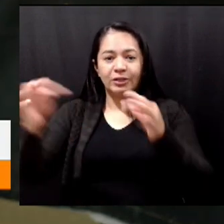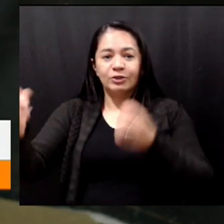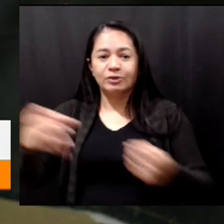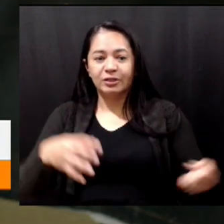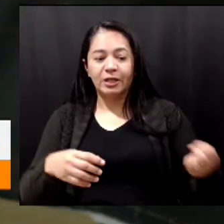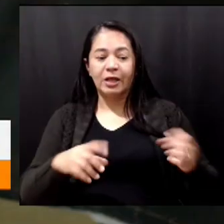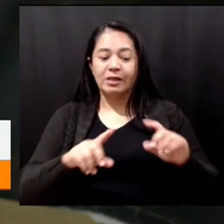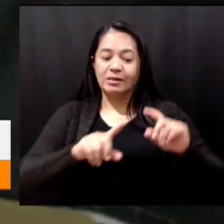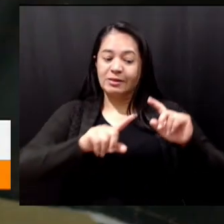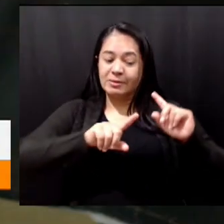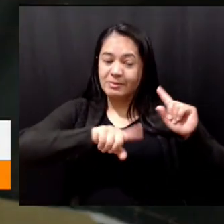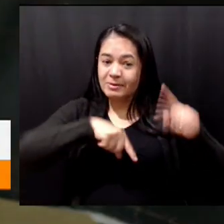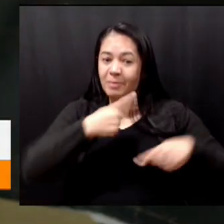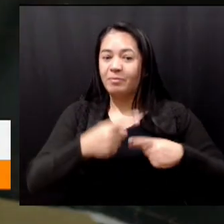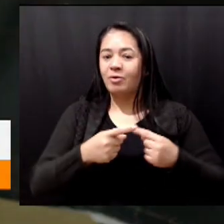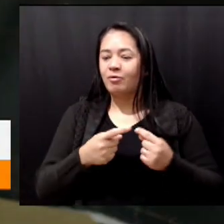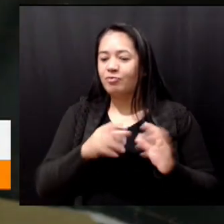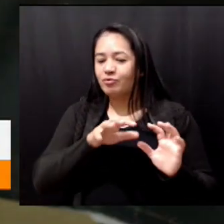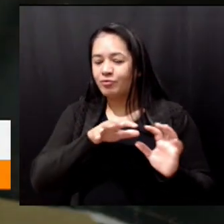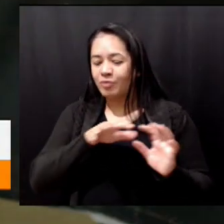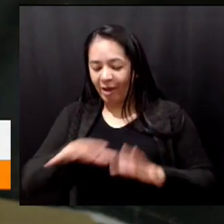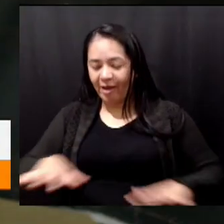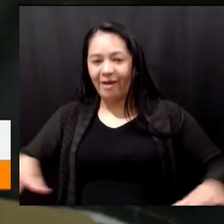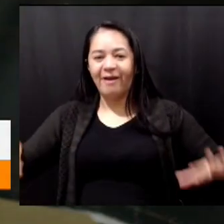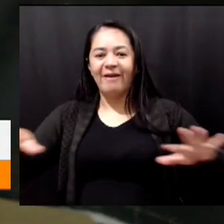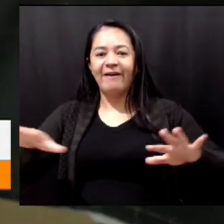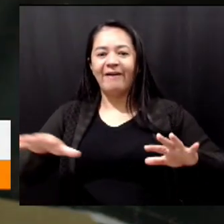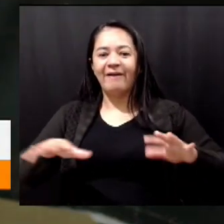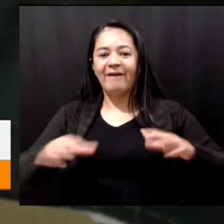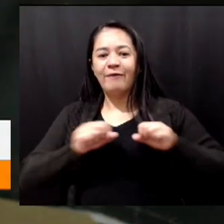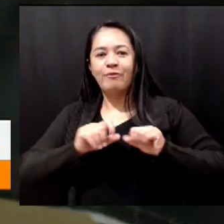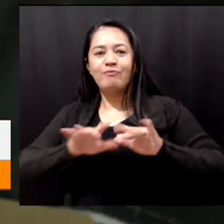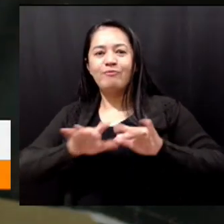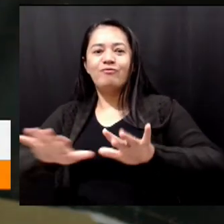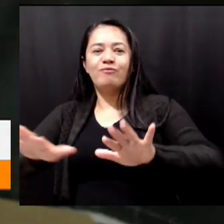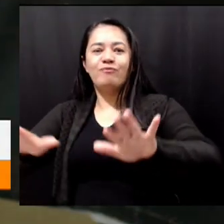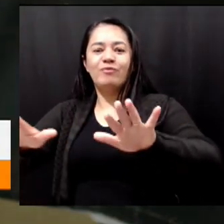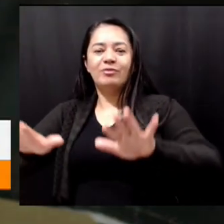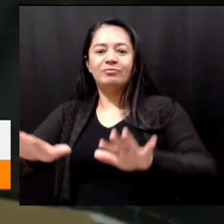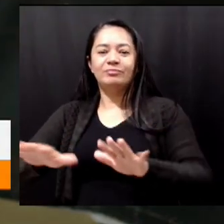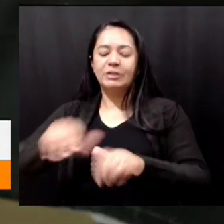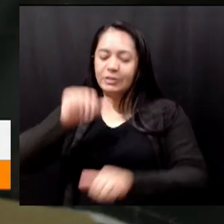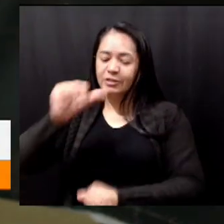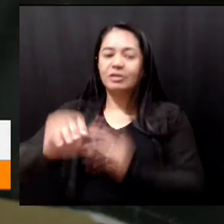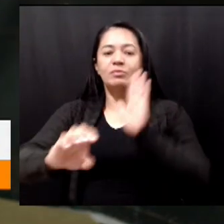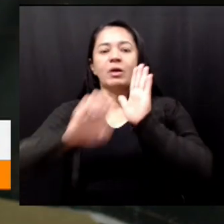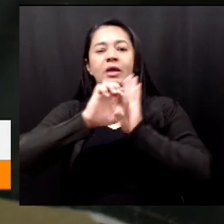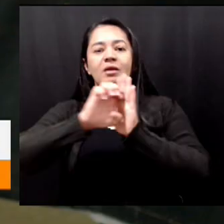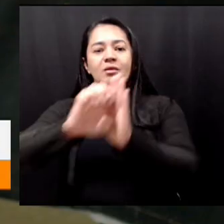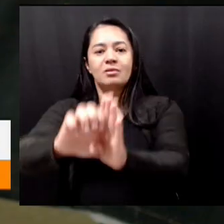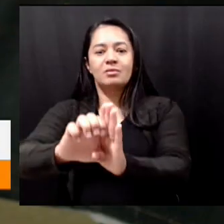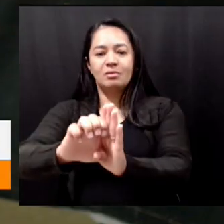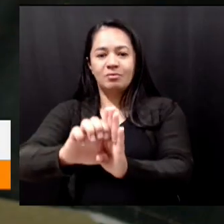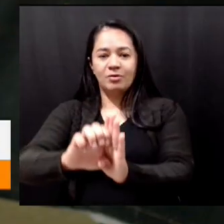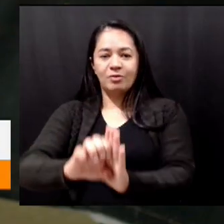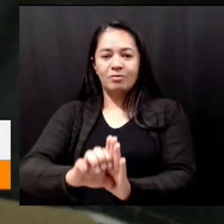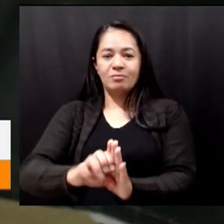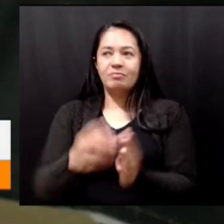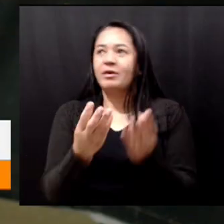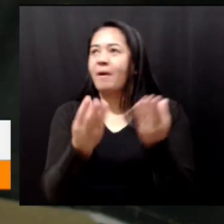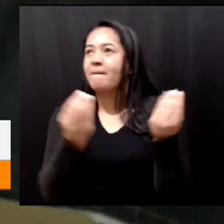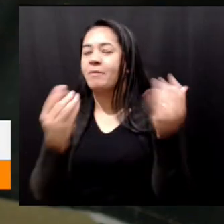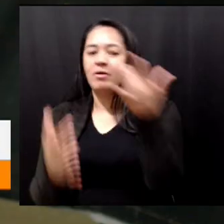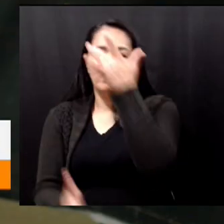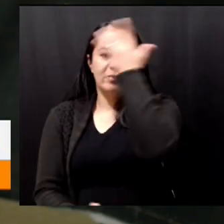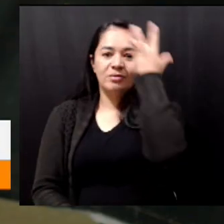real aqui e virar exemplos, né, para muitas pessoas que investem, gostam